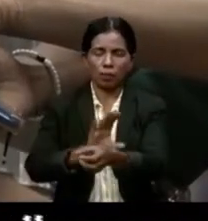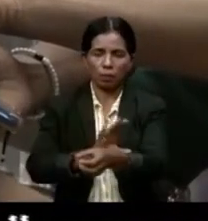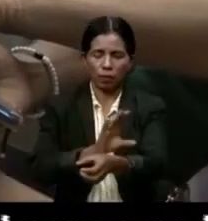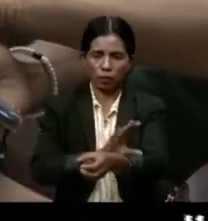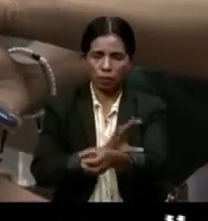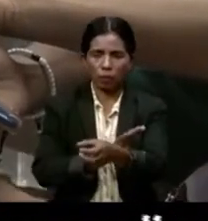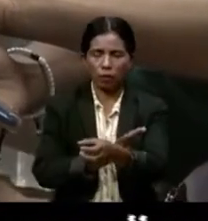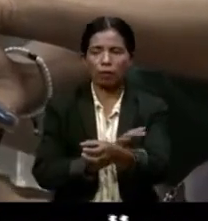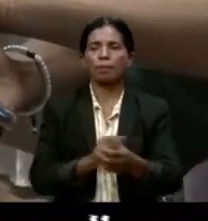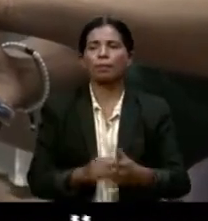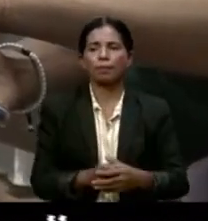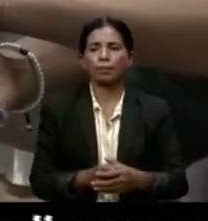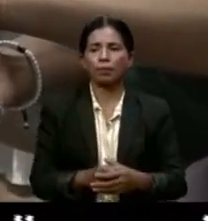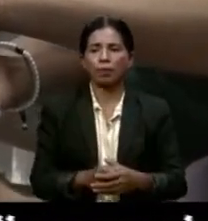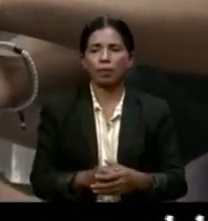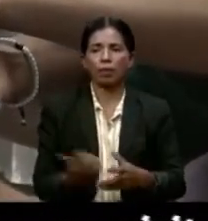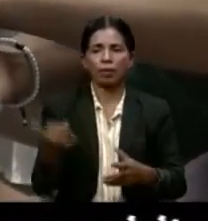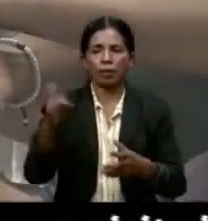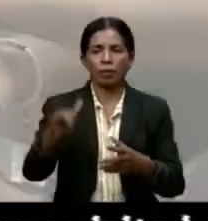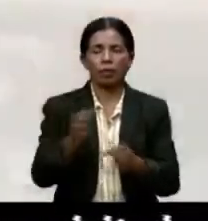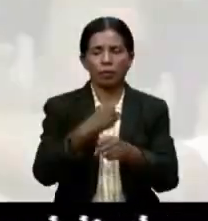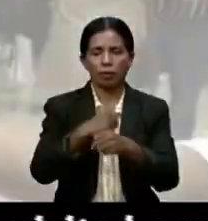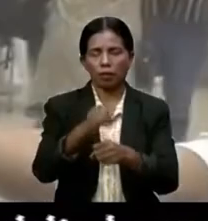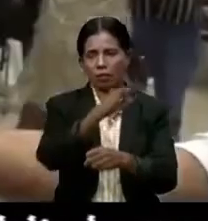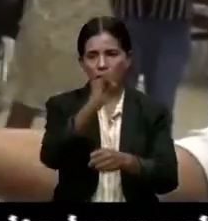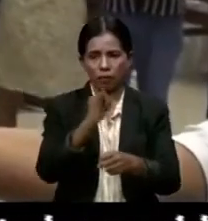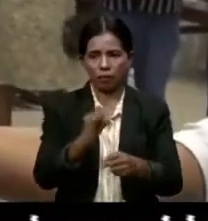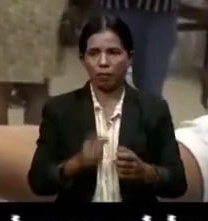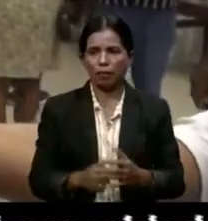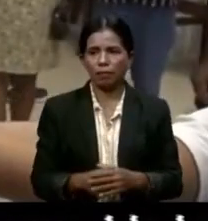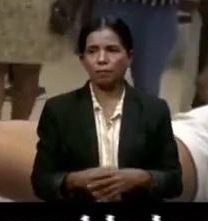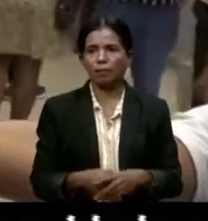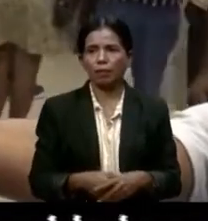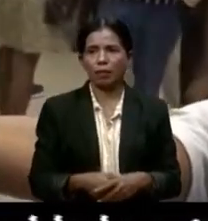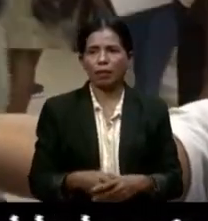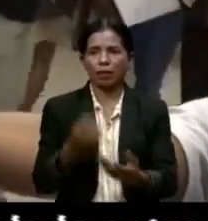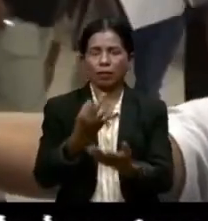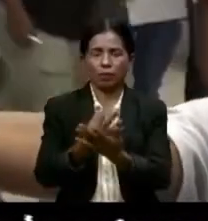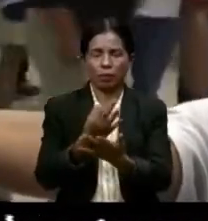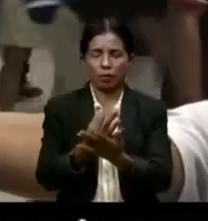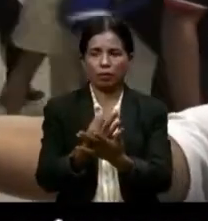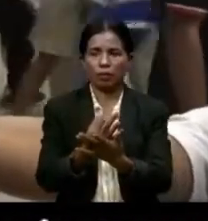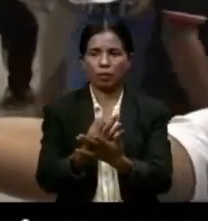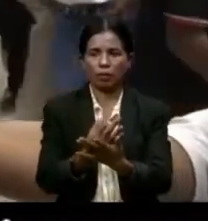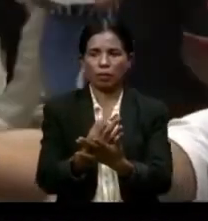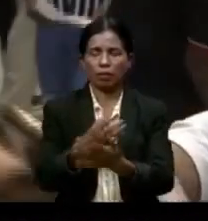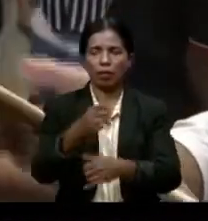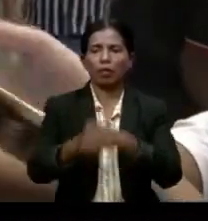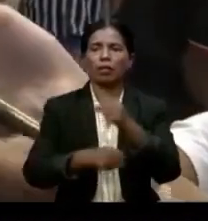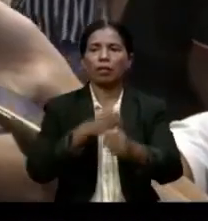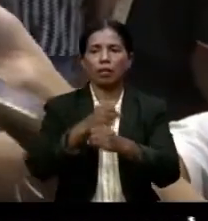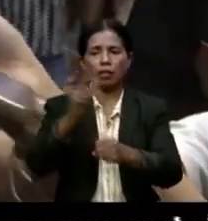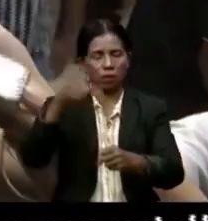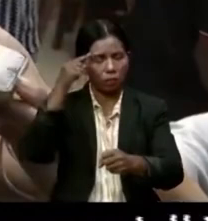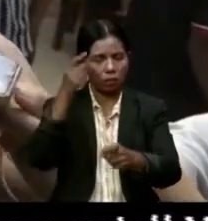depois aí sira cor sira bahia tala entrevista. Fundos neve, cara tintina, governo